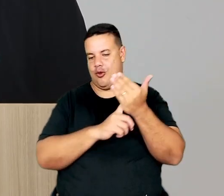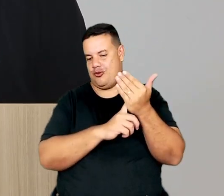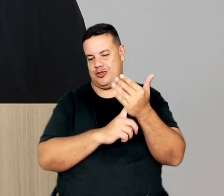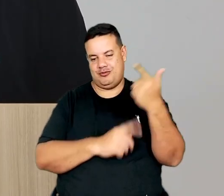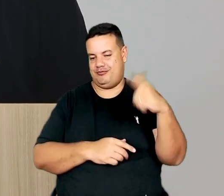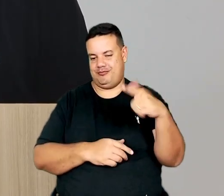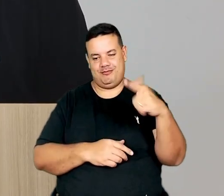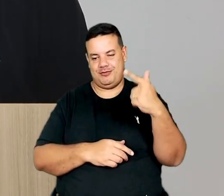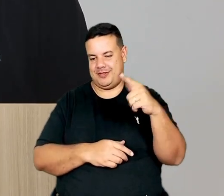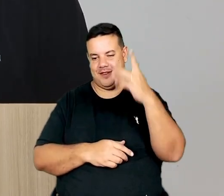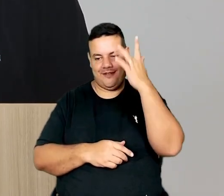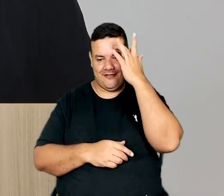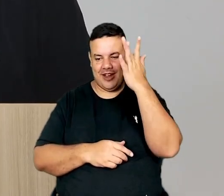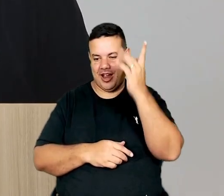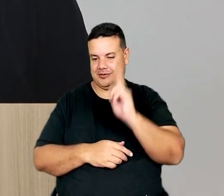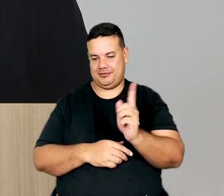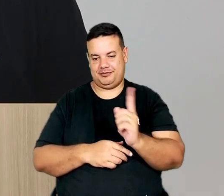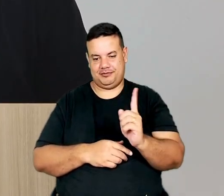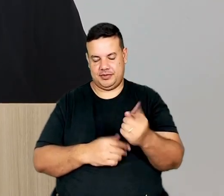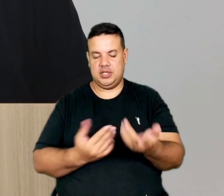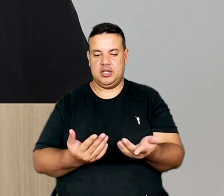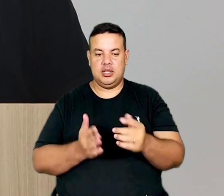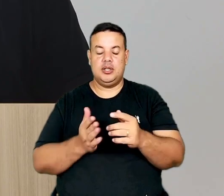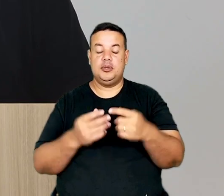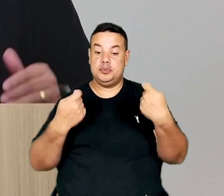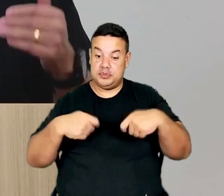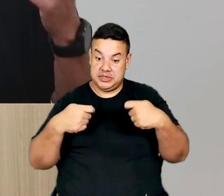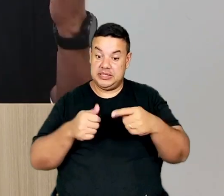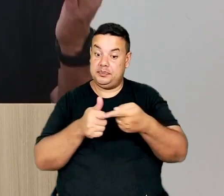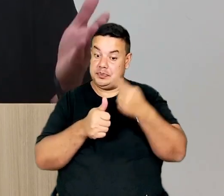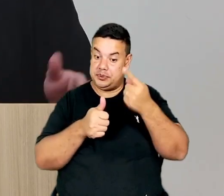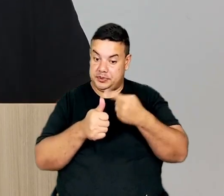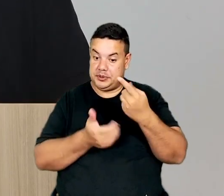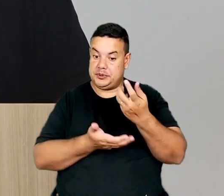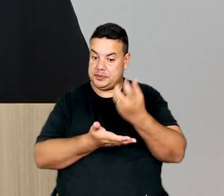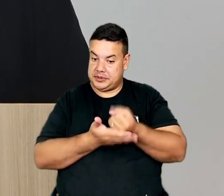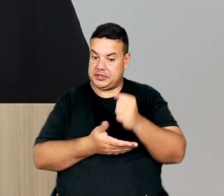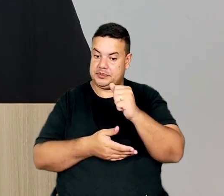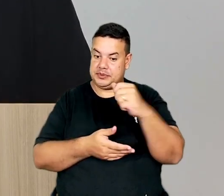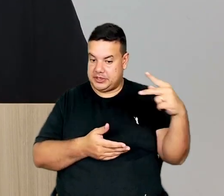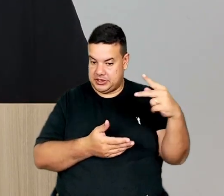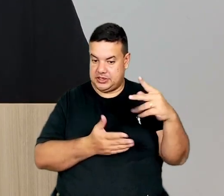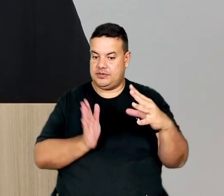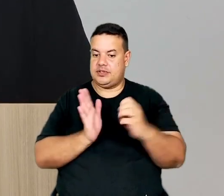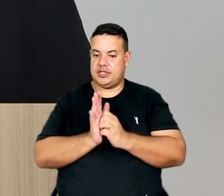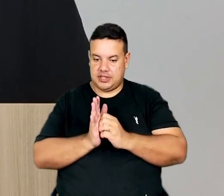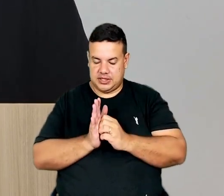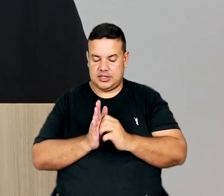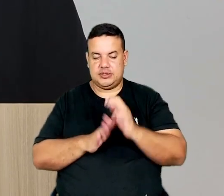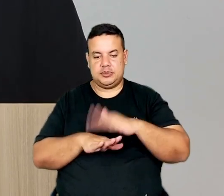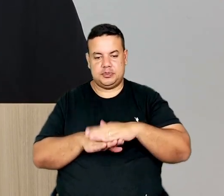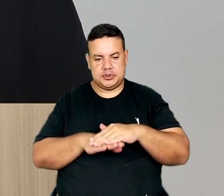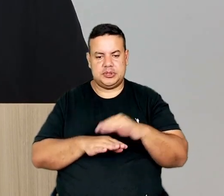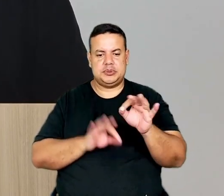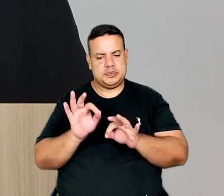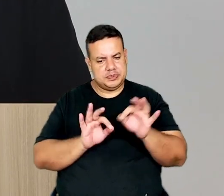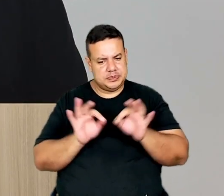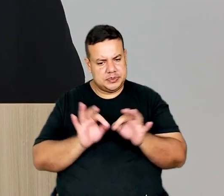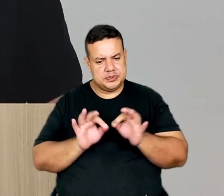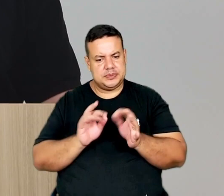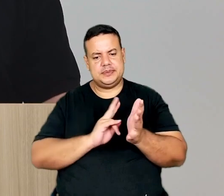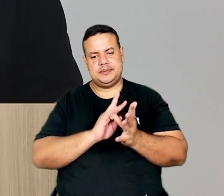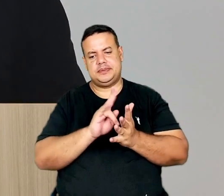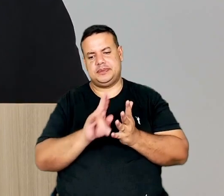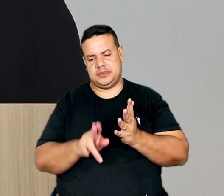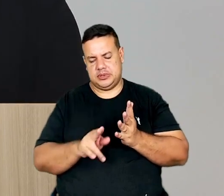realmente precisa se primeiro baixar um aplicativo, depois fazer os cadastros e etc., etc. Mas eu estive hoje de manhã lá